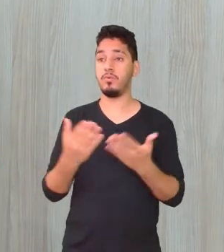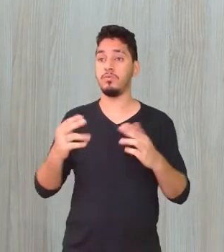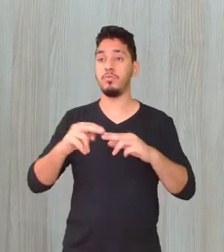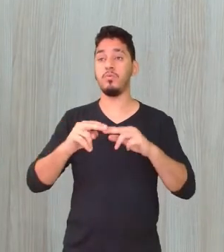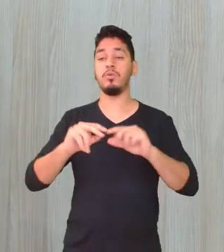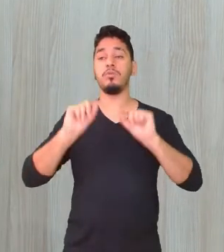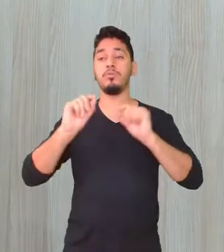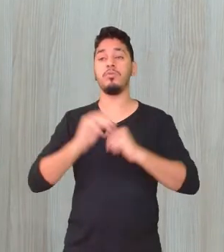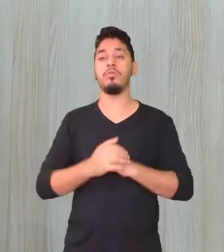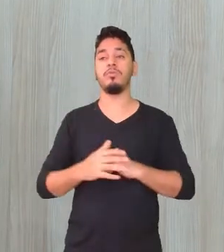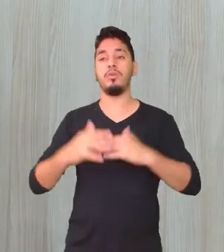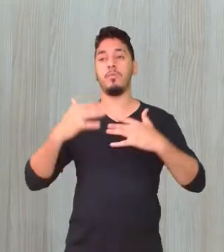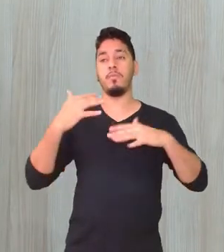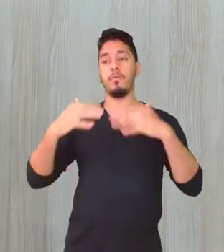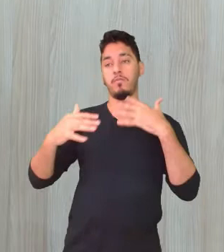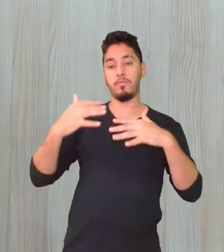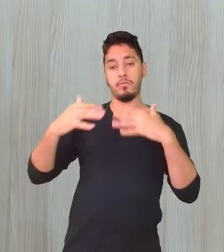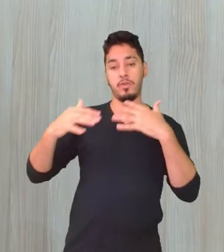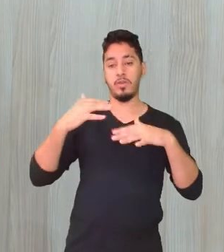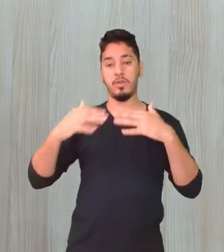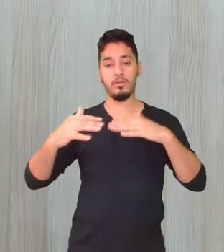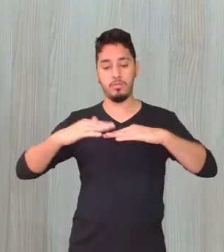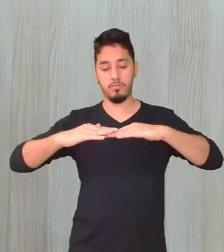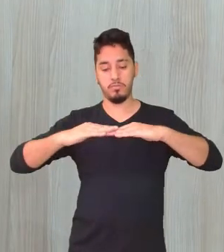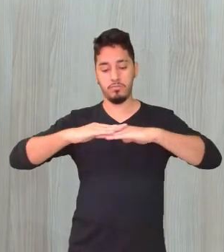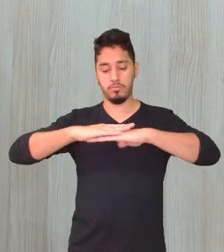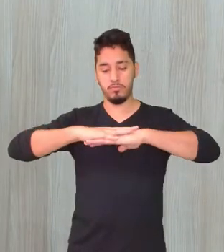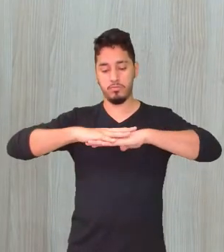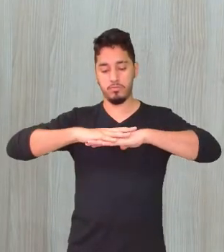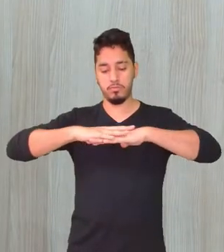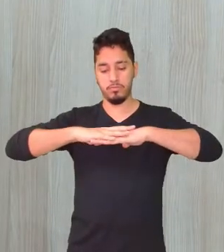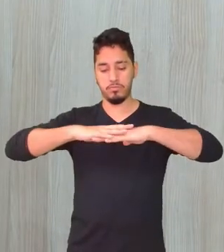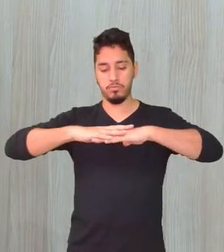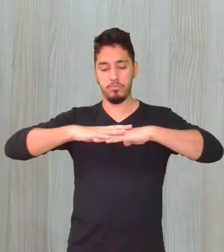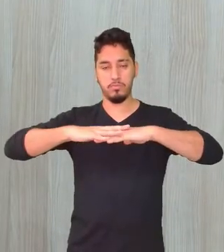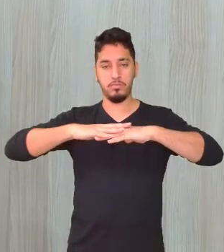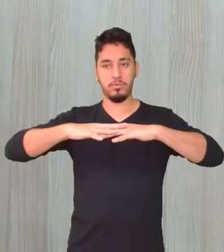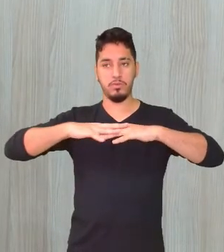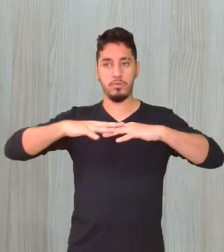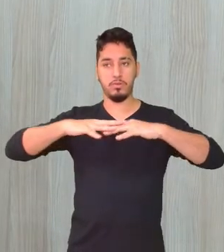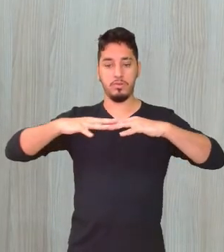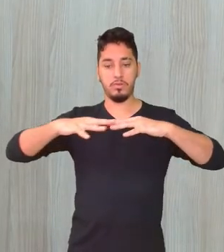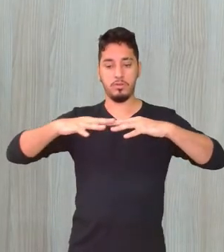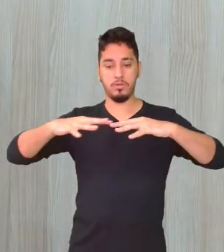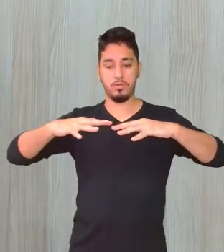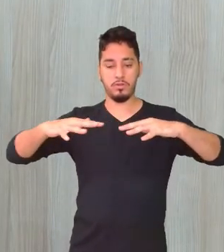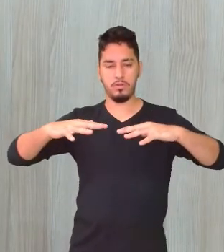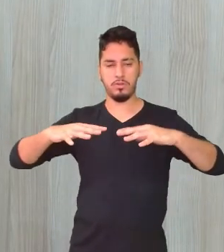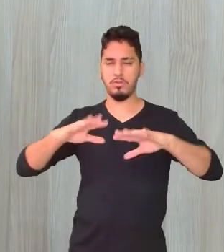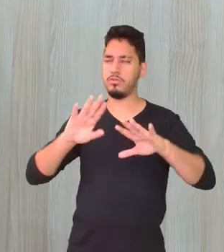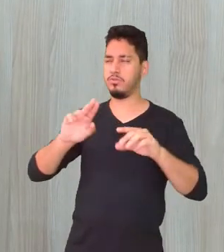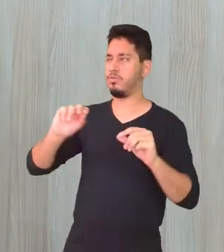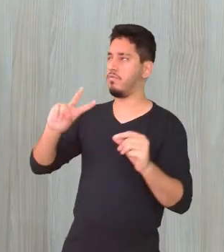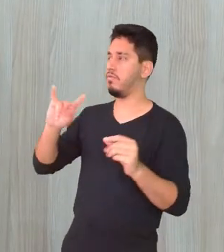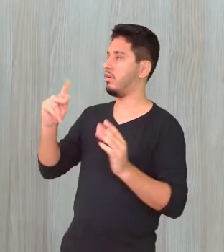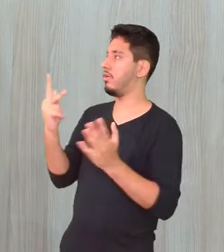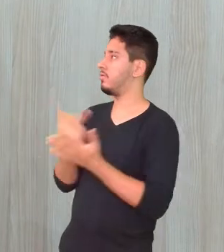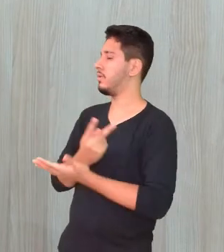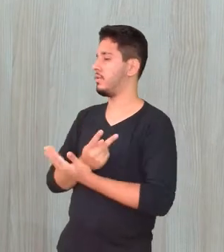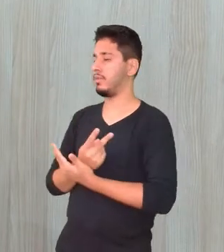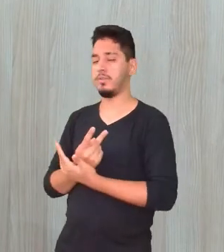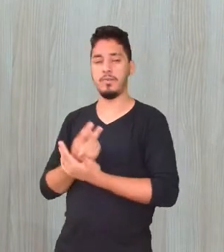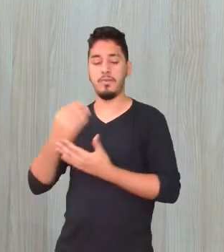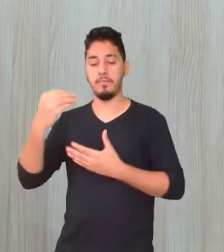é justamente esse movimento das placas tectônicas. Sim, professor, o que é que vai acontecer na